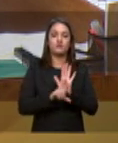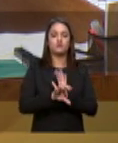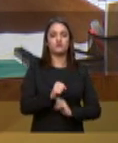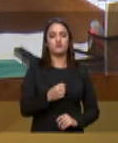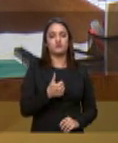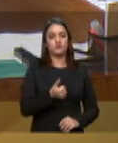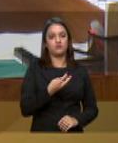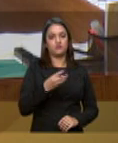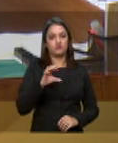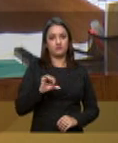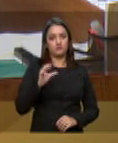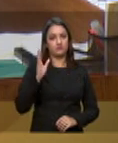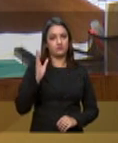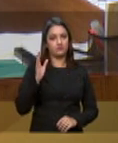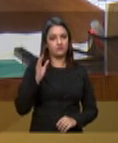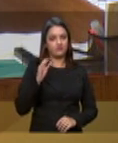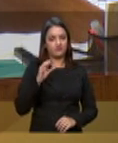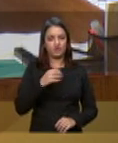8.137, de 90. É ver.